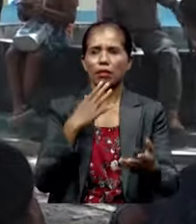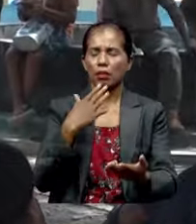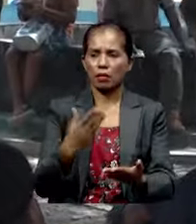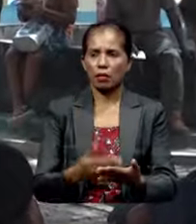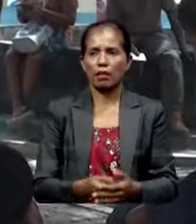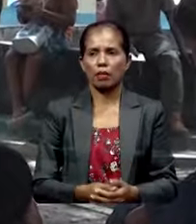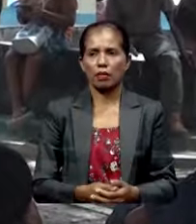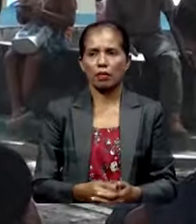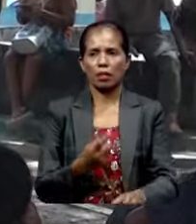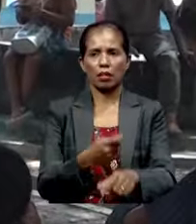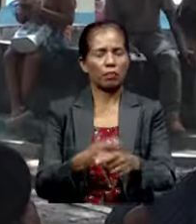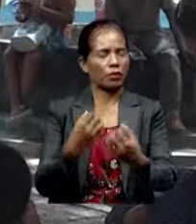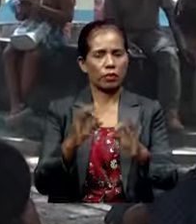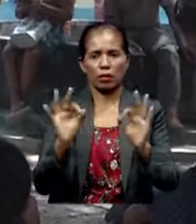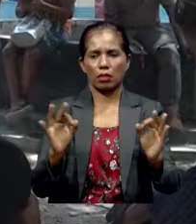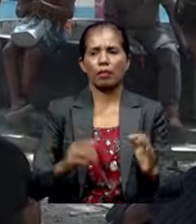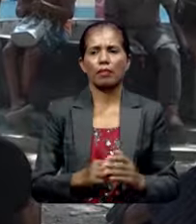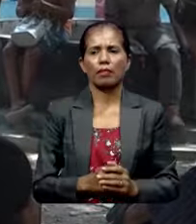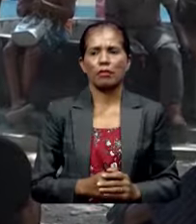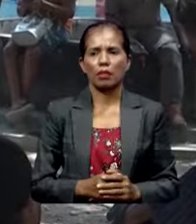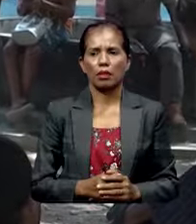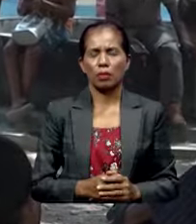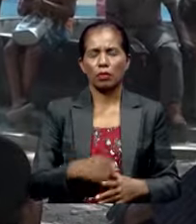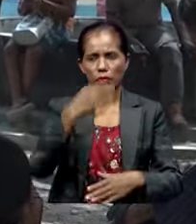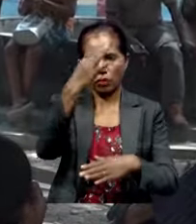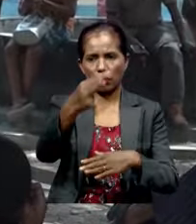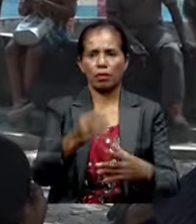livre tem tempo, livre tem tempo. Né, bem, vou aí, né?